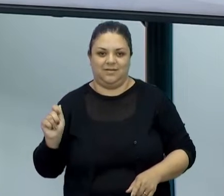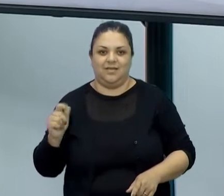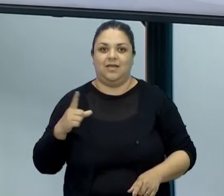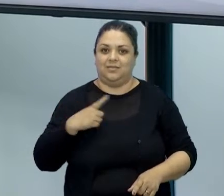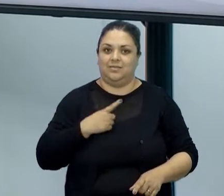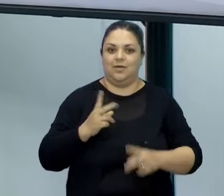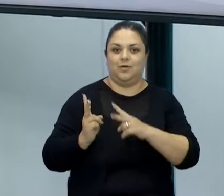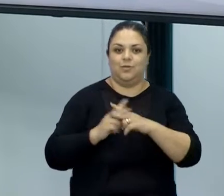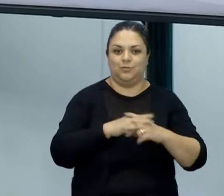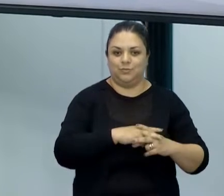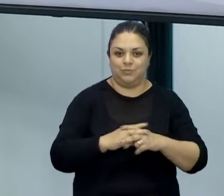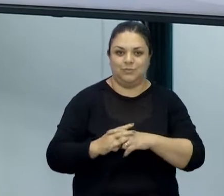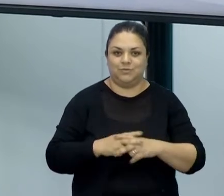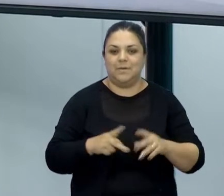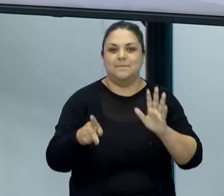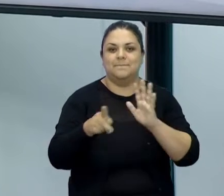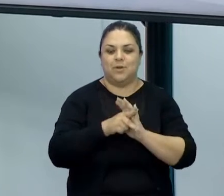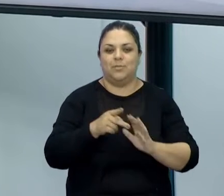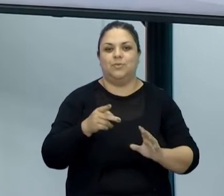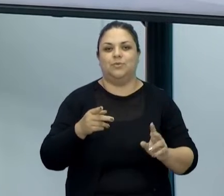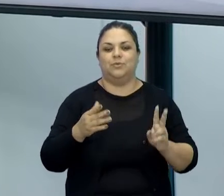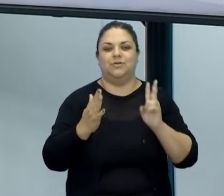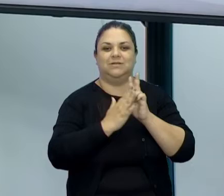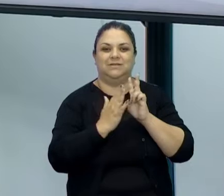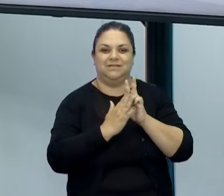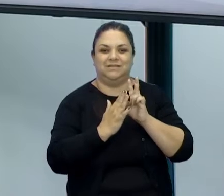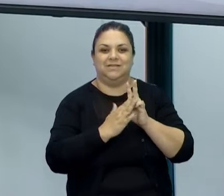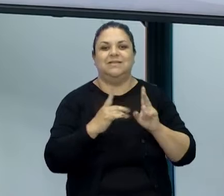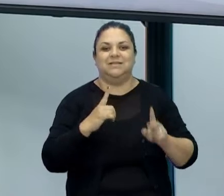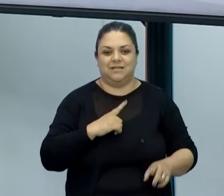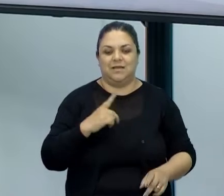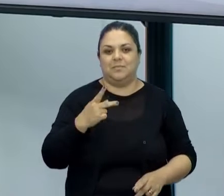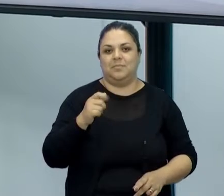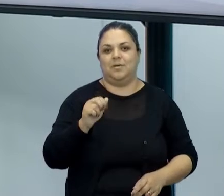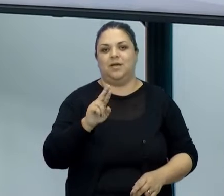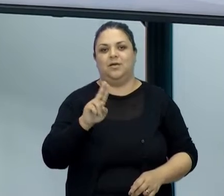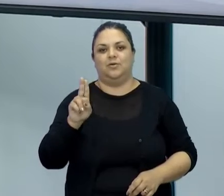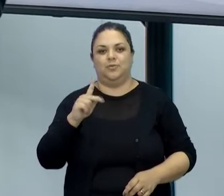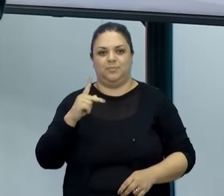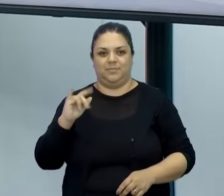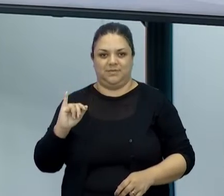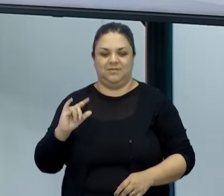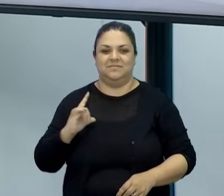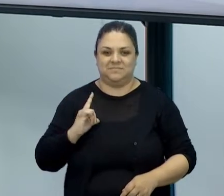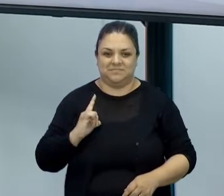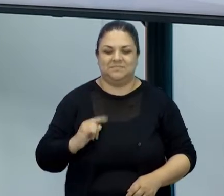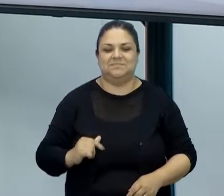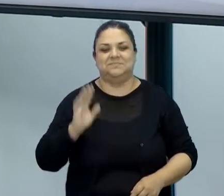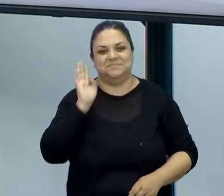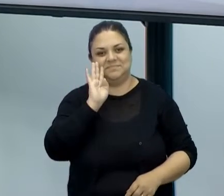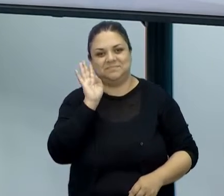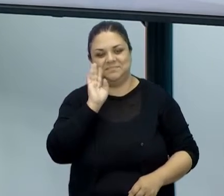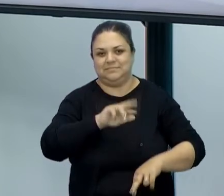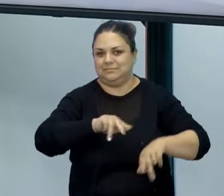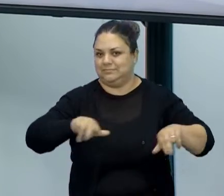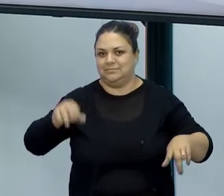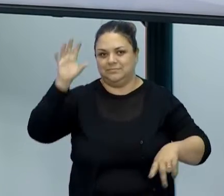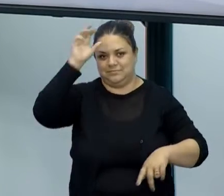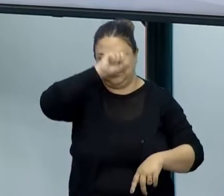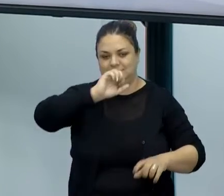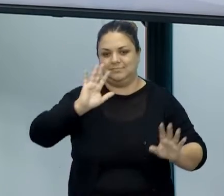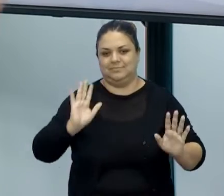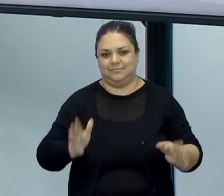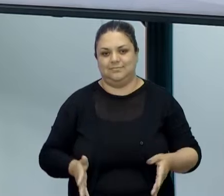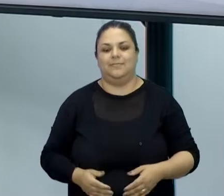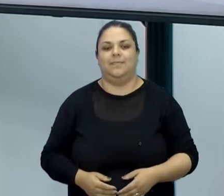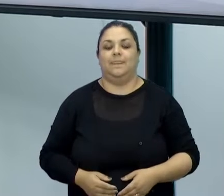luta, né? Uma luta indígena, né? Que acontece no Quarupi. A gente contou essa história, foi muito bacana também, tá? Então a gente pode trabalhar com essa